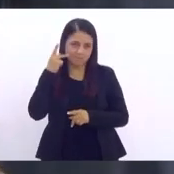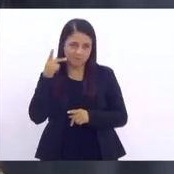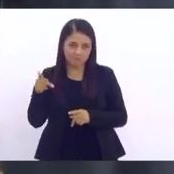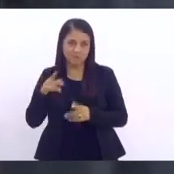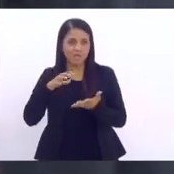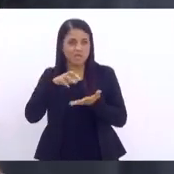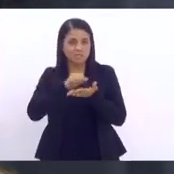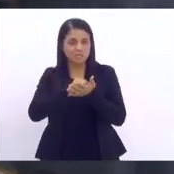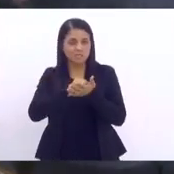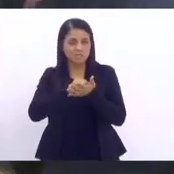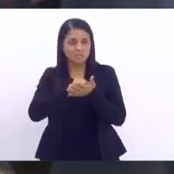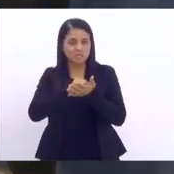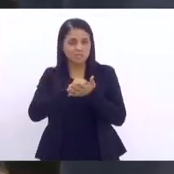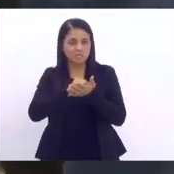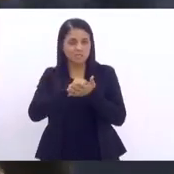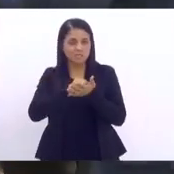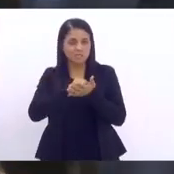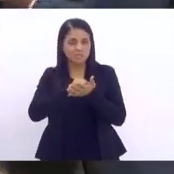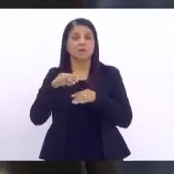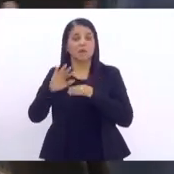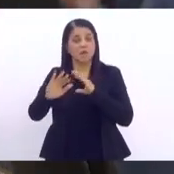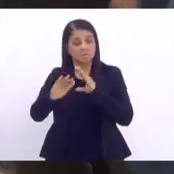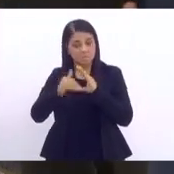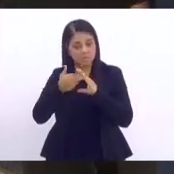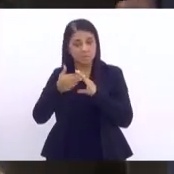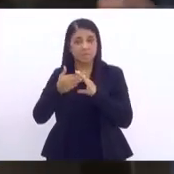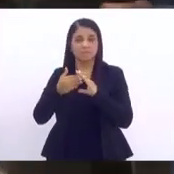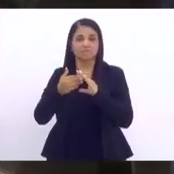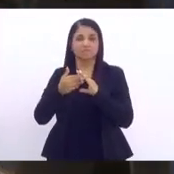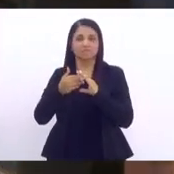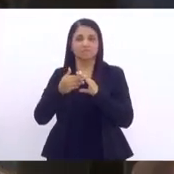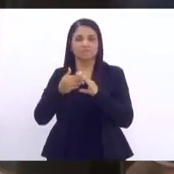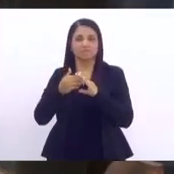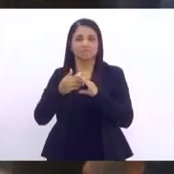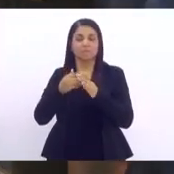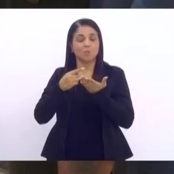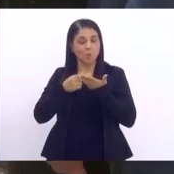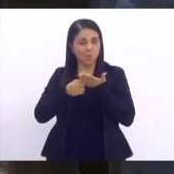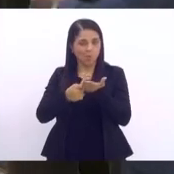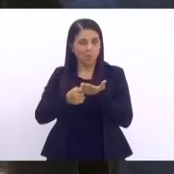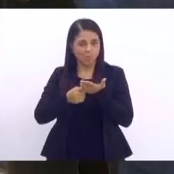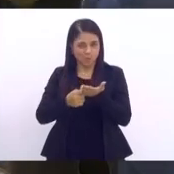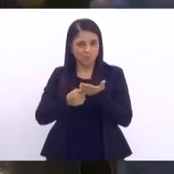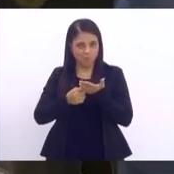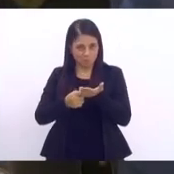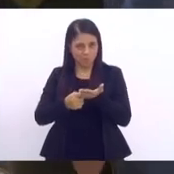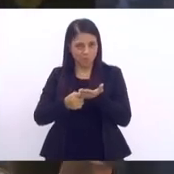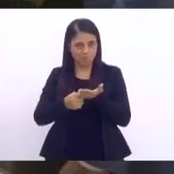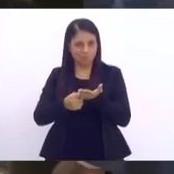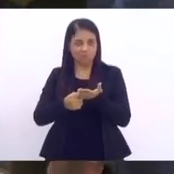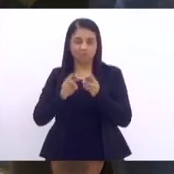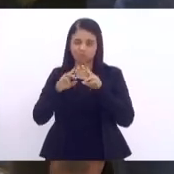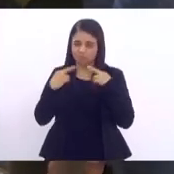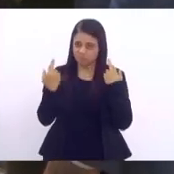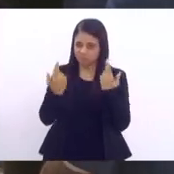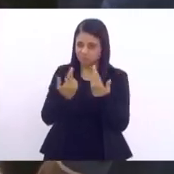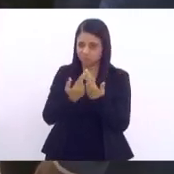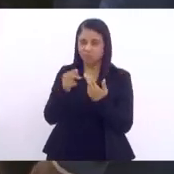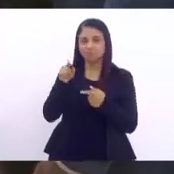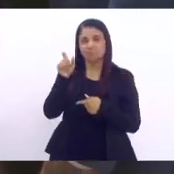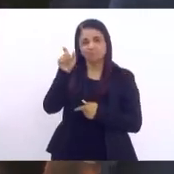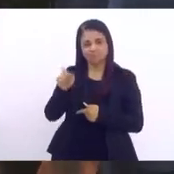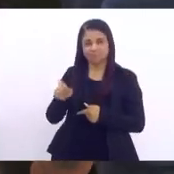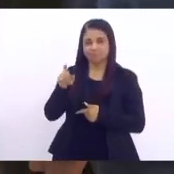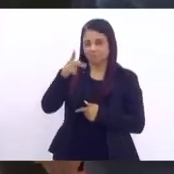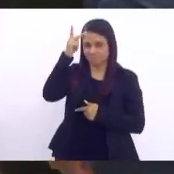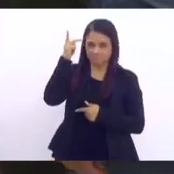quando a mensagem voltar, fica aqui o nosso compromisso, deputado, de nos reunirmos para que o senhor possa contribuir conosco cada